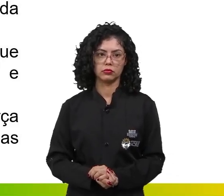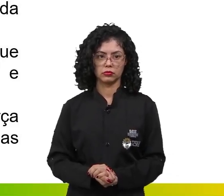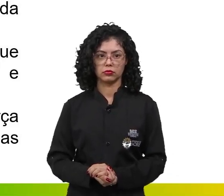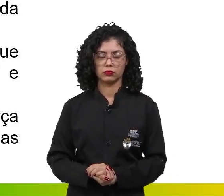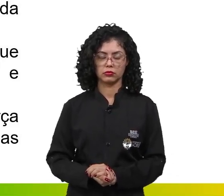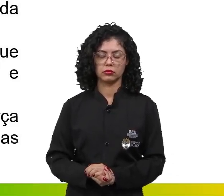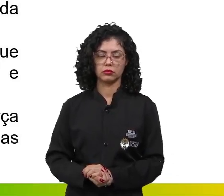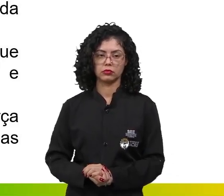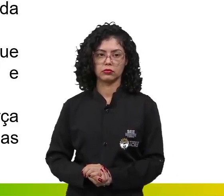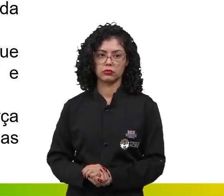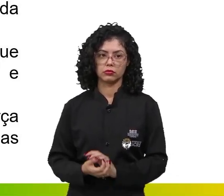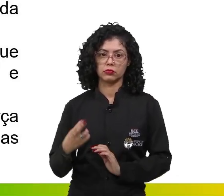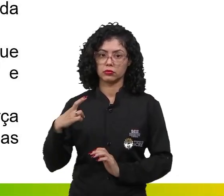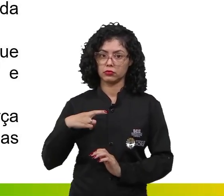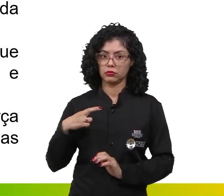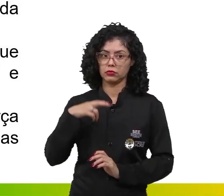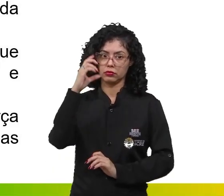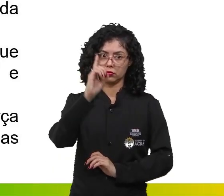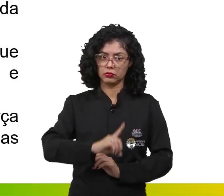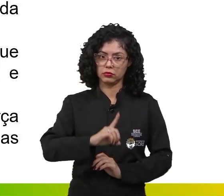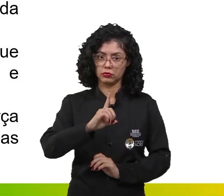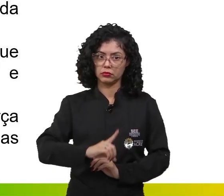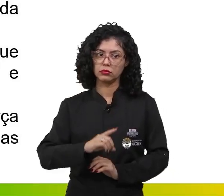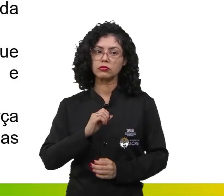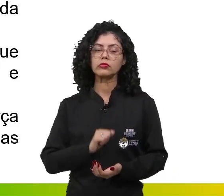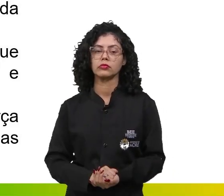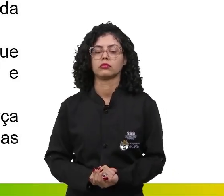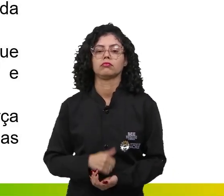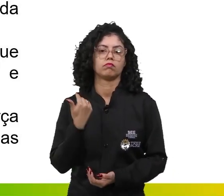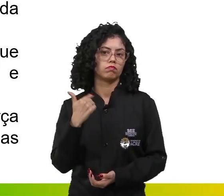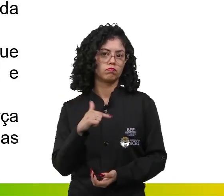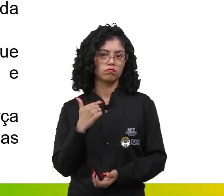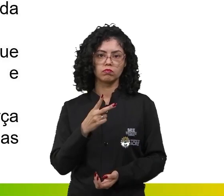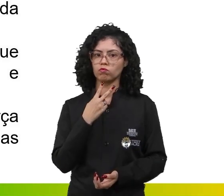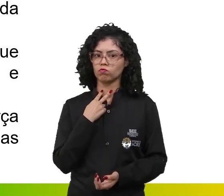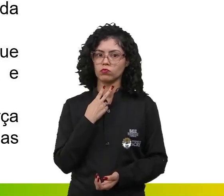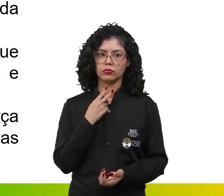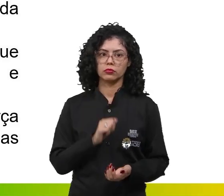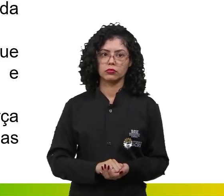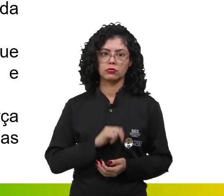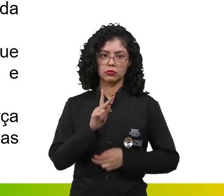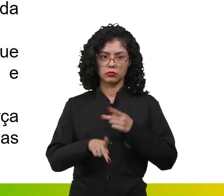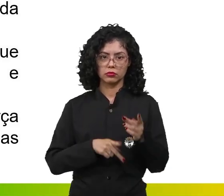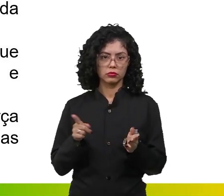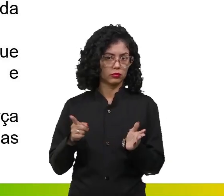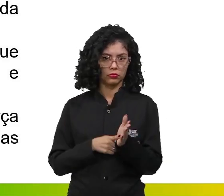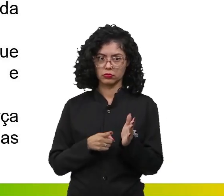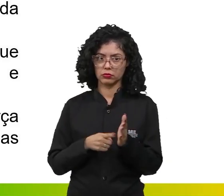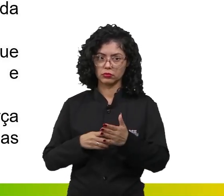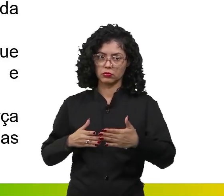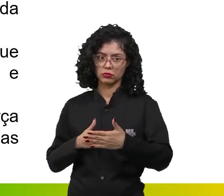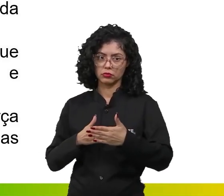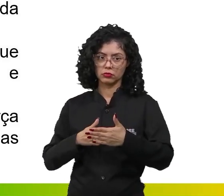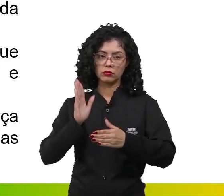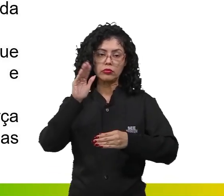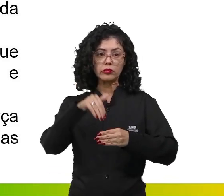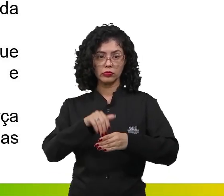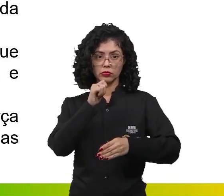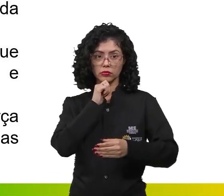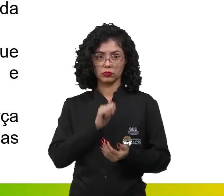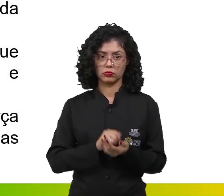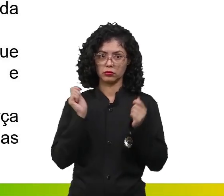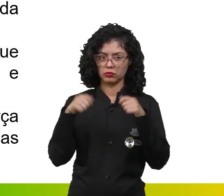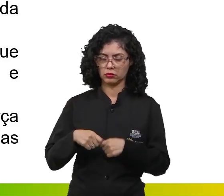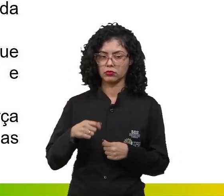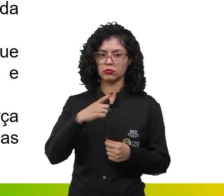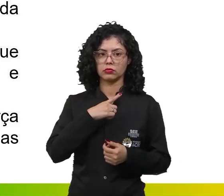Segunda característica, privação de direitos. A população não branca era impedida de votar,